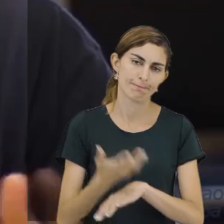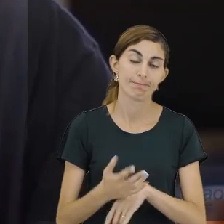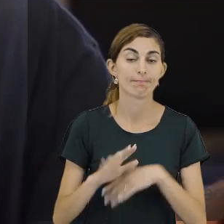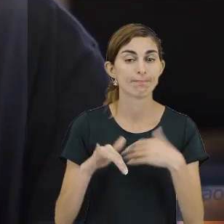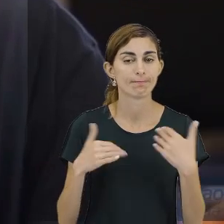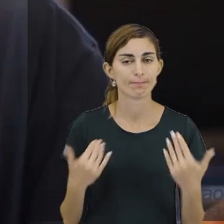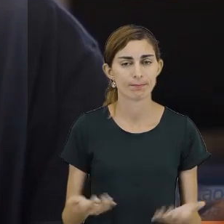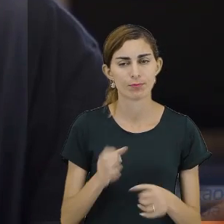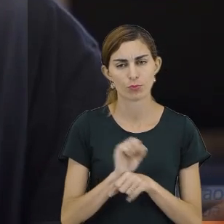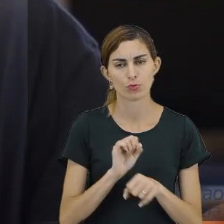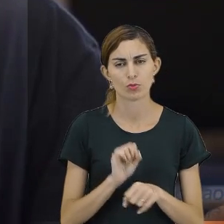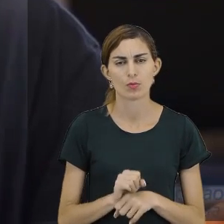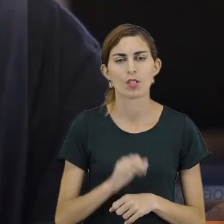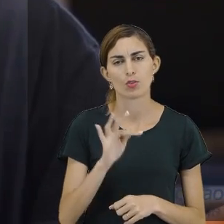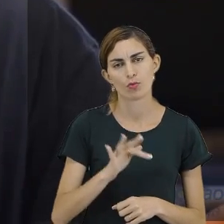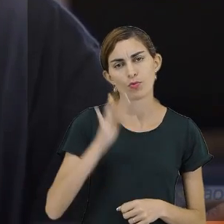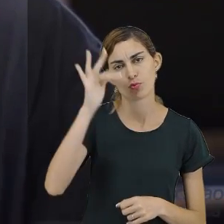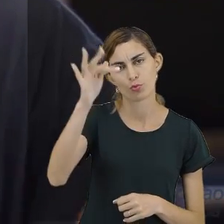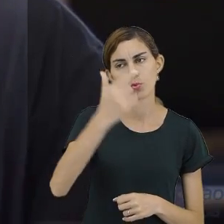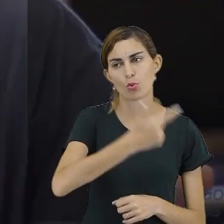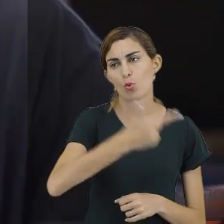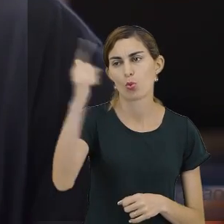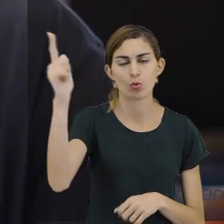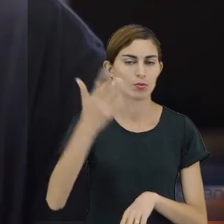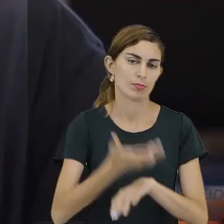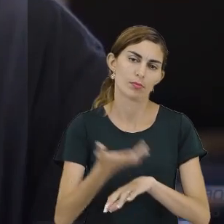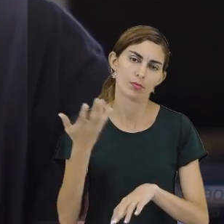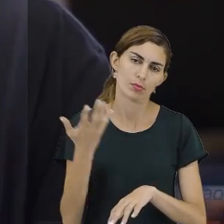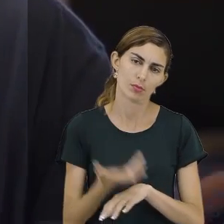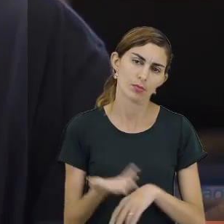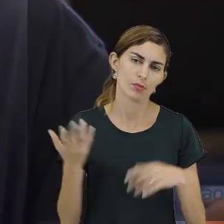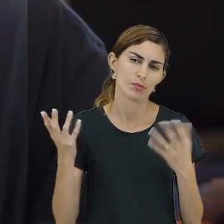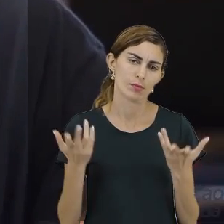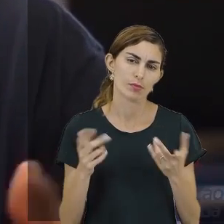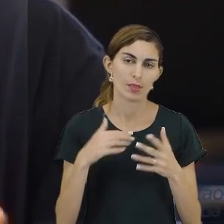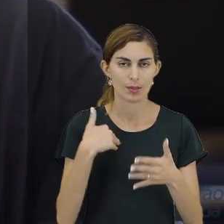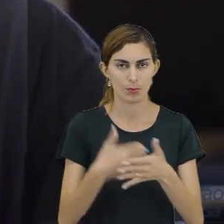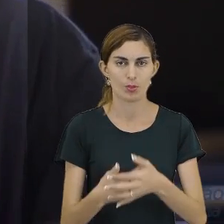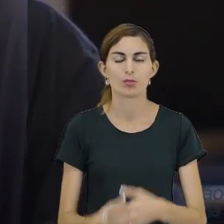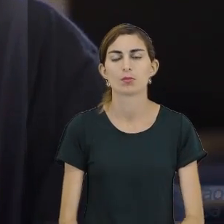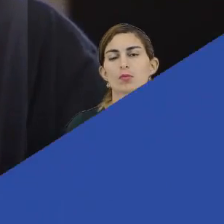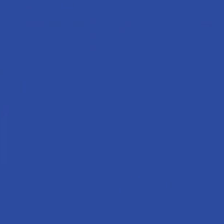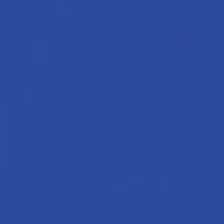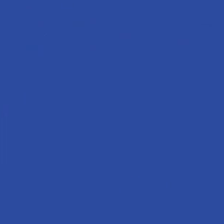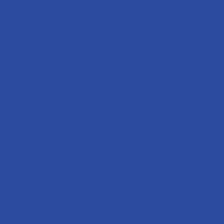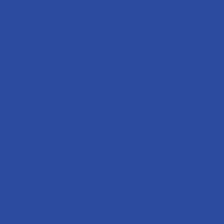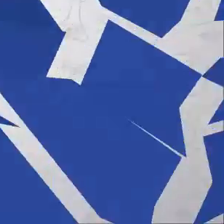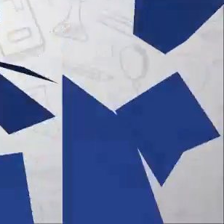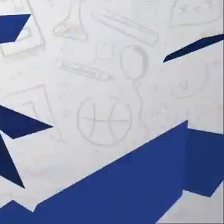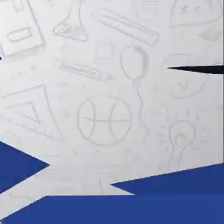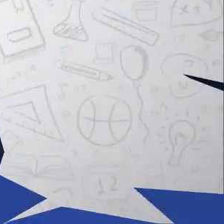disciplina. Então eu espero encontrar você futuramente em uma outra disciplina. Até a próxima!